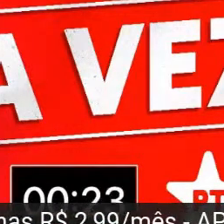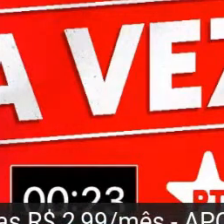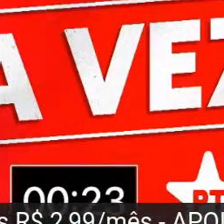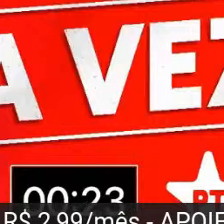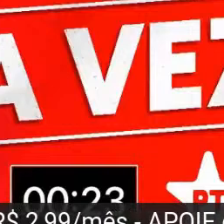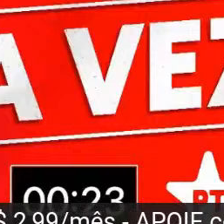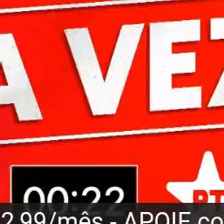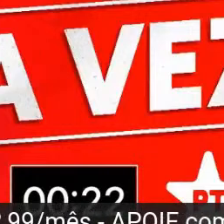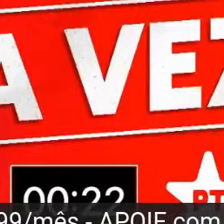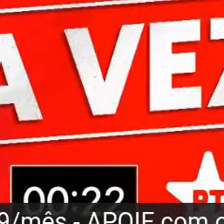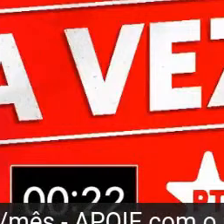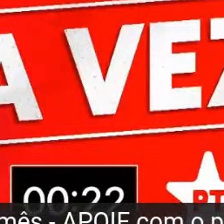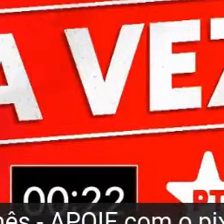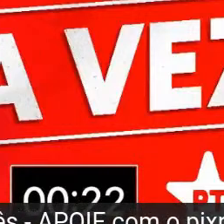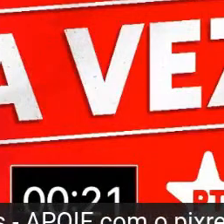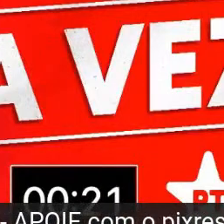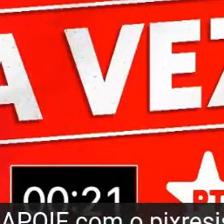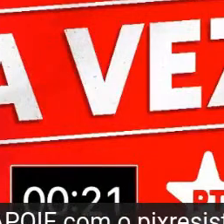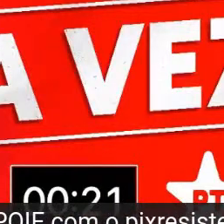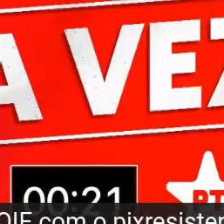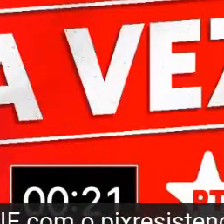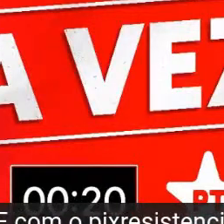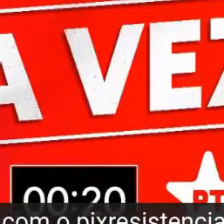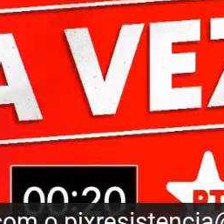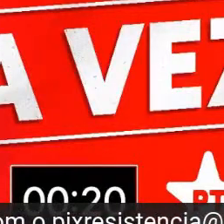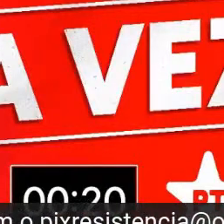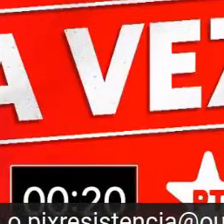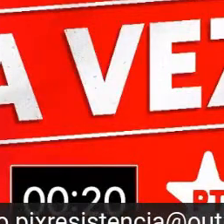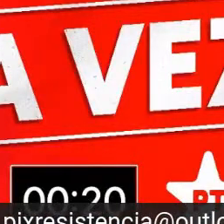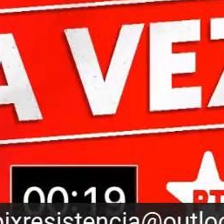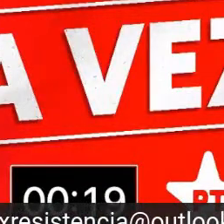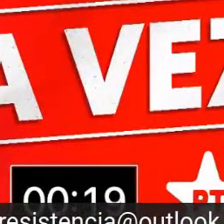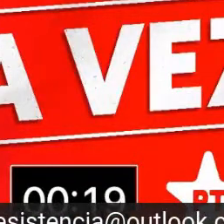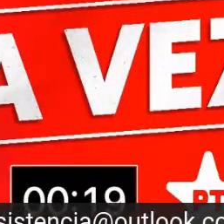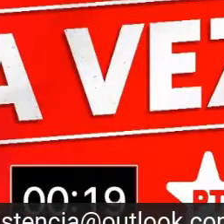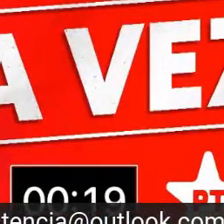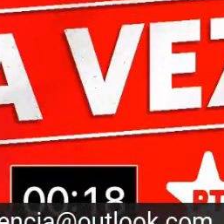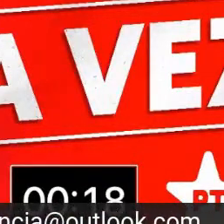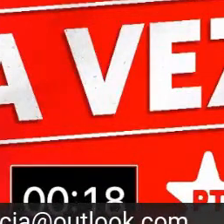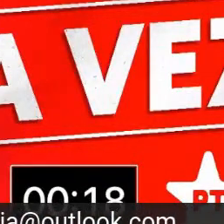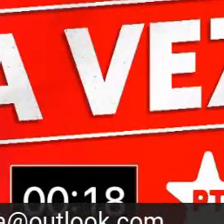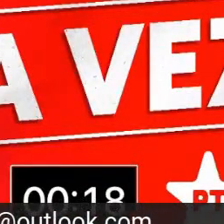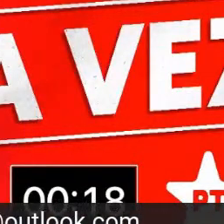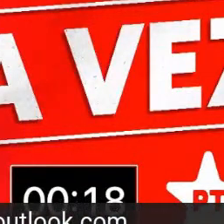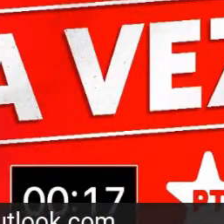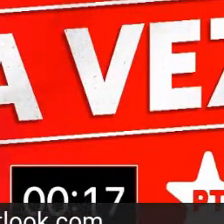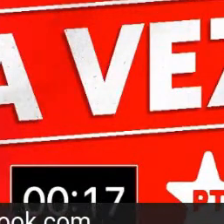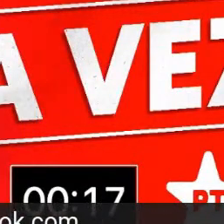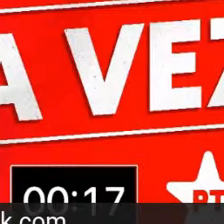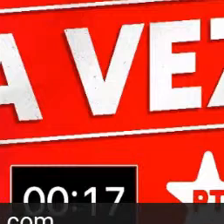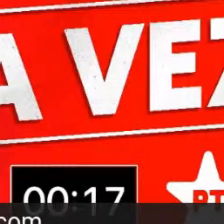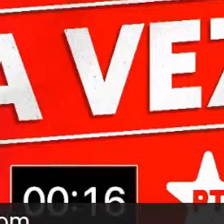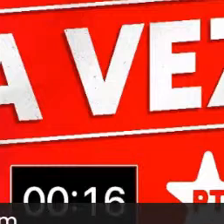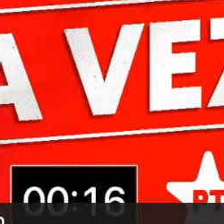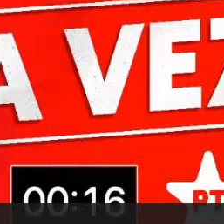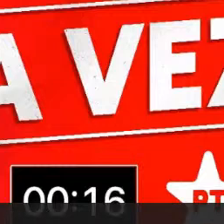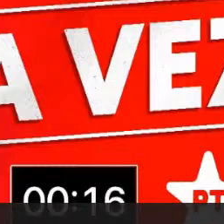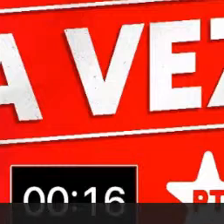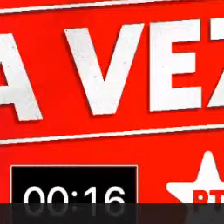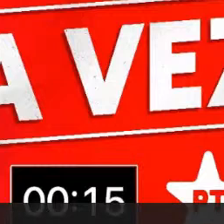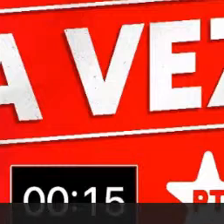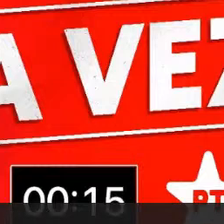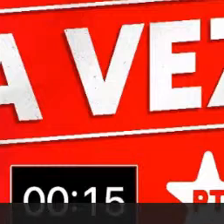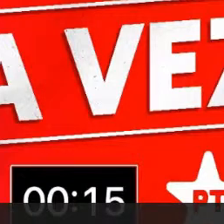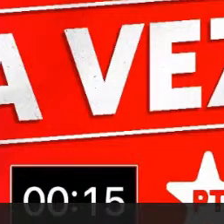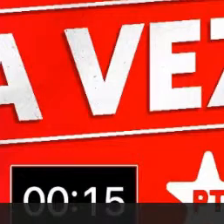dinheiro acabando, e nós sofrendo, comendo só ovo. Eu tô com saudade do tempo de Lula, de votar em